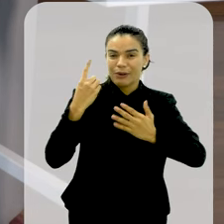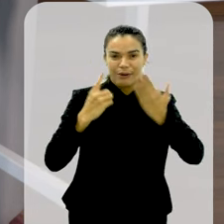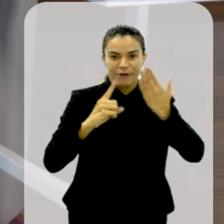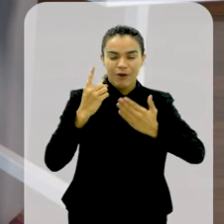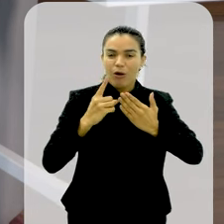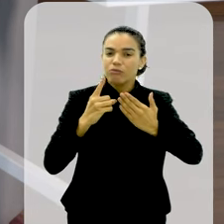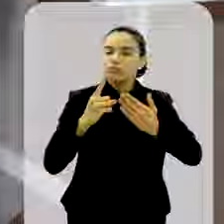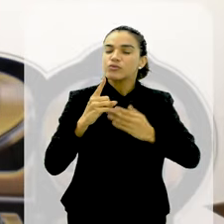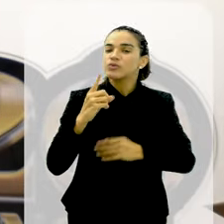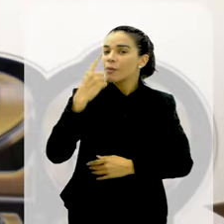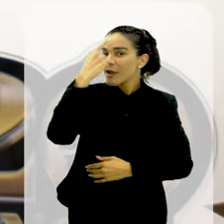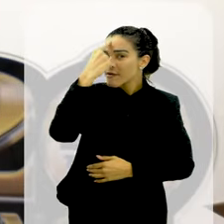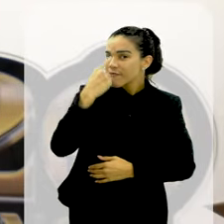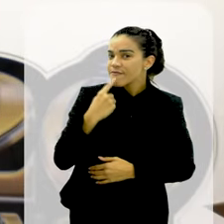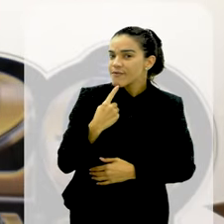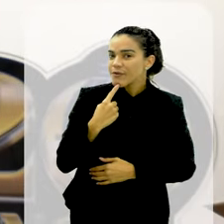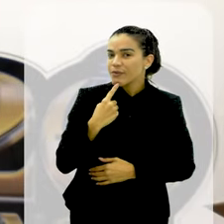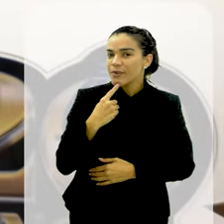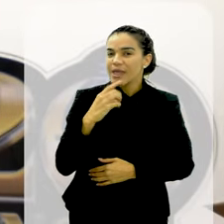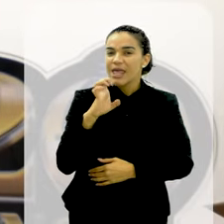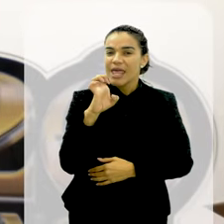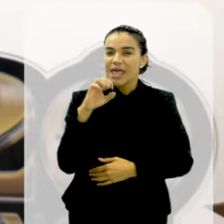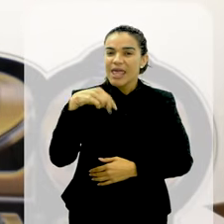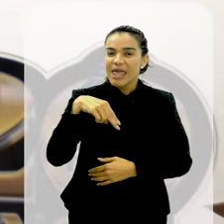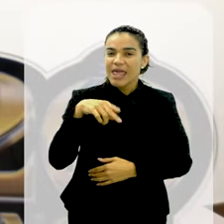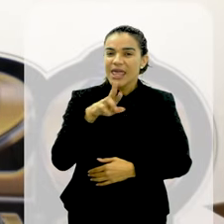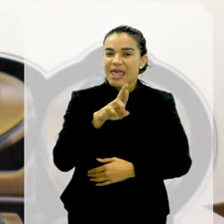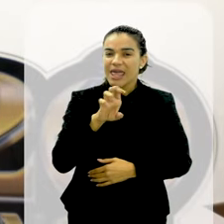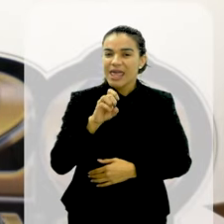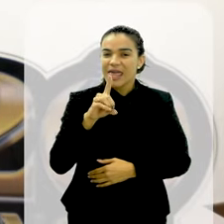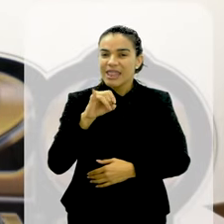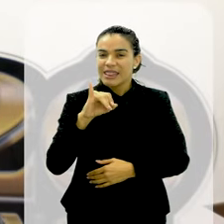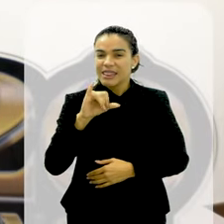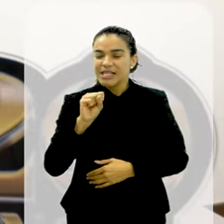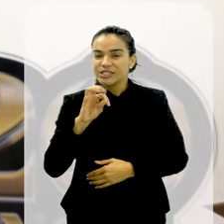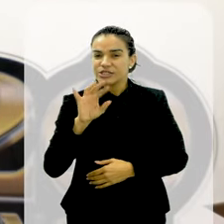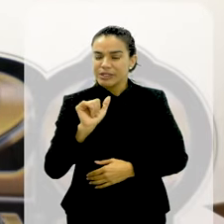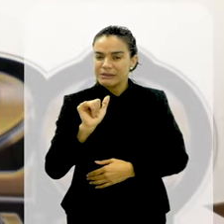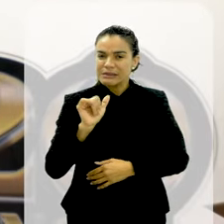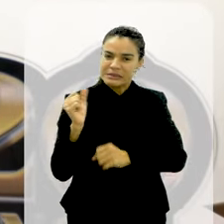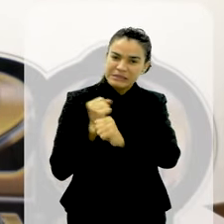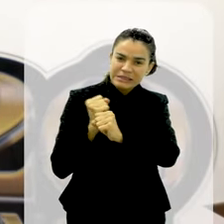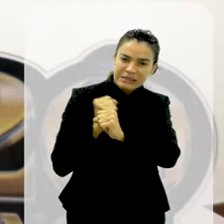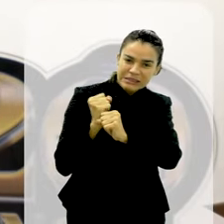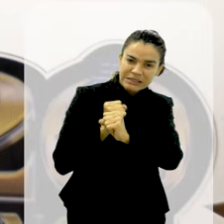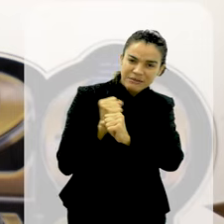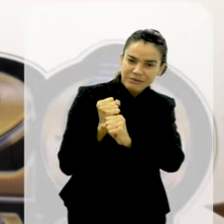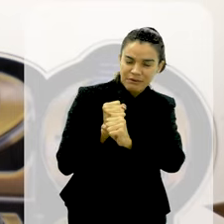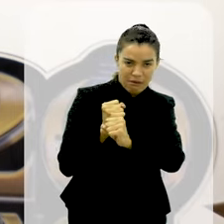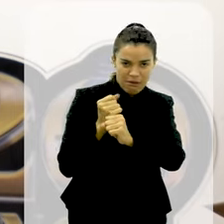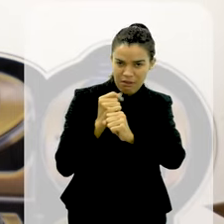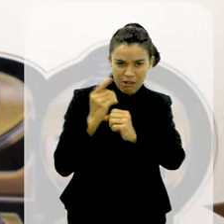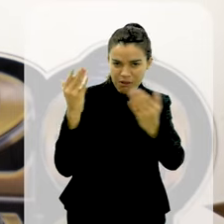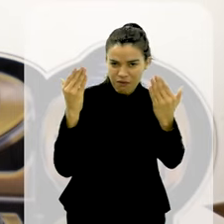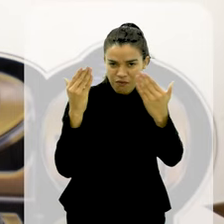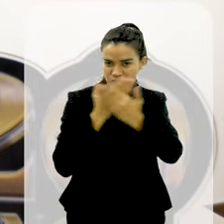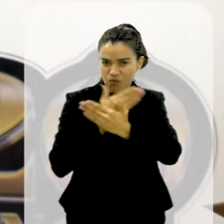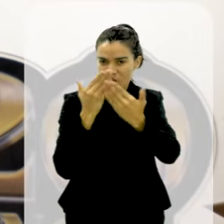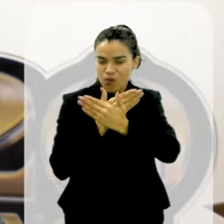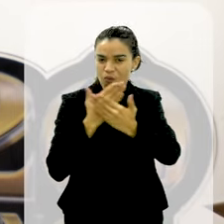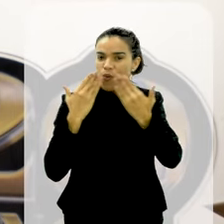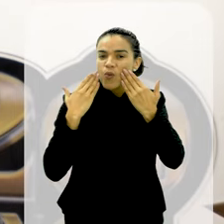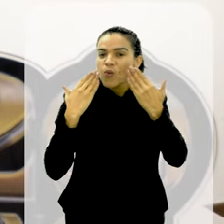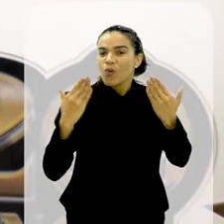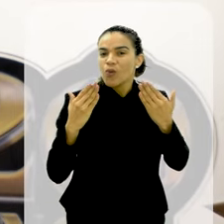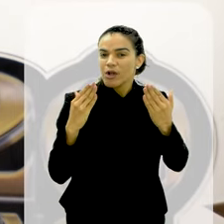Carnaval tem, que é justamente a figura do enredista. Durante muitos anos, os enredistas não apareciam,